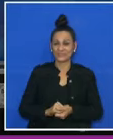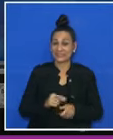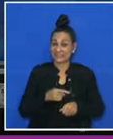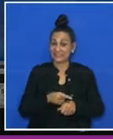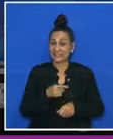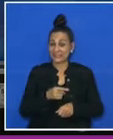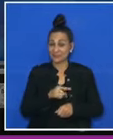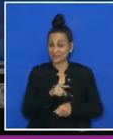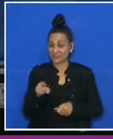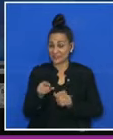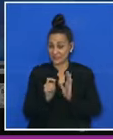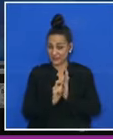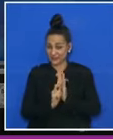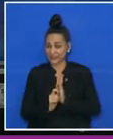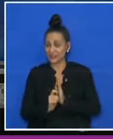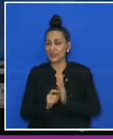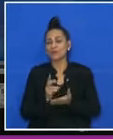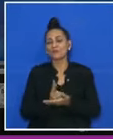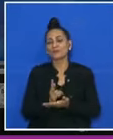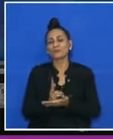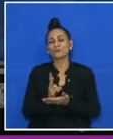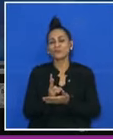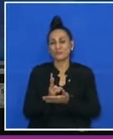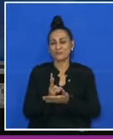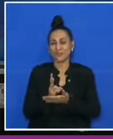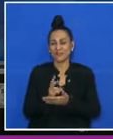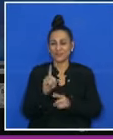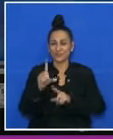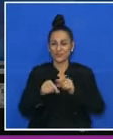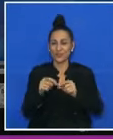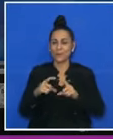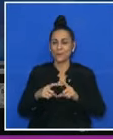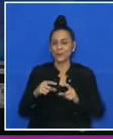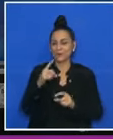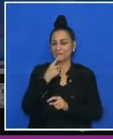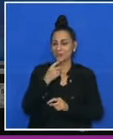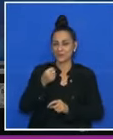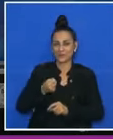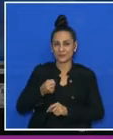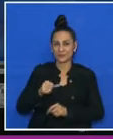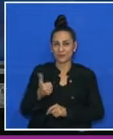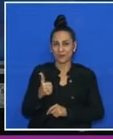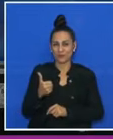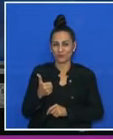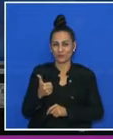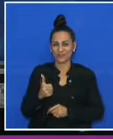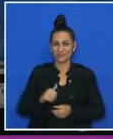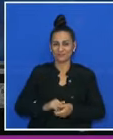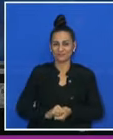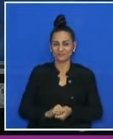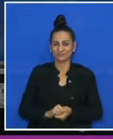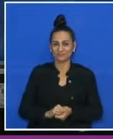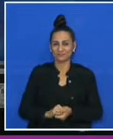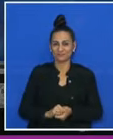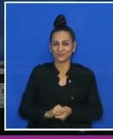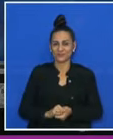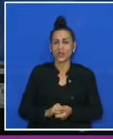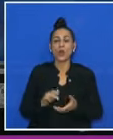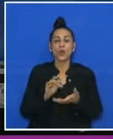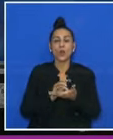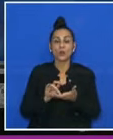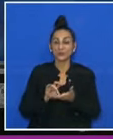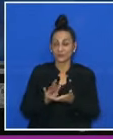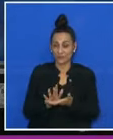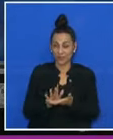E aí, tá marcando? Vamos seguir sorteando. Bola vermelha, número 11. Vermelha, 11.